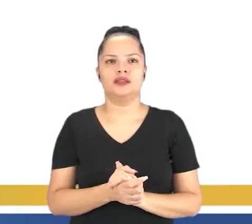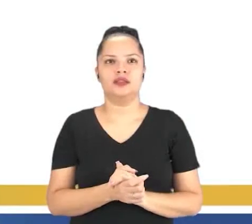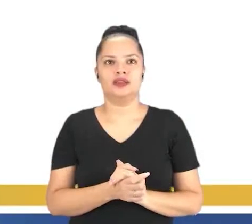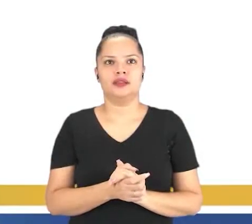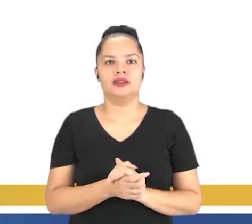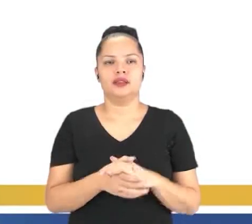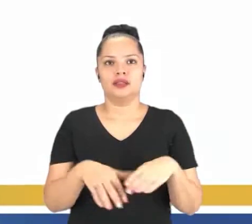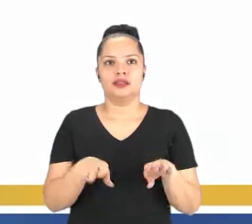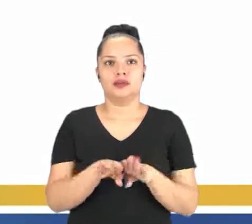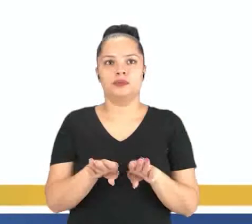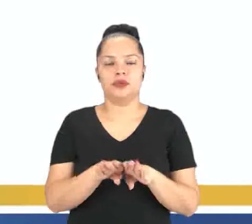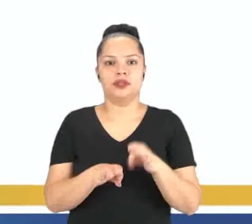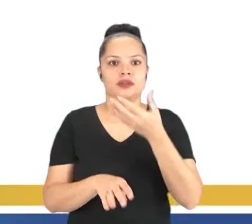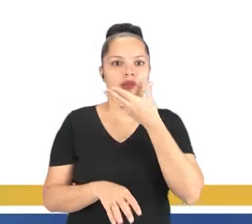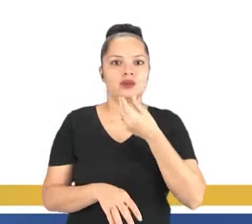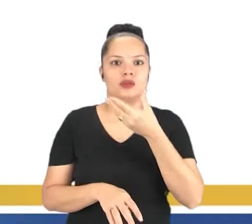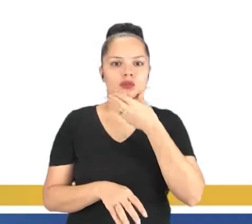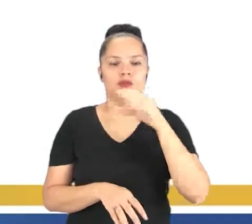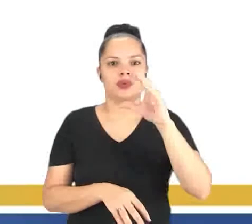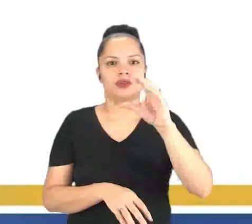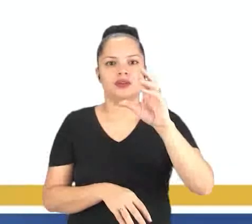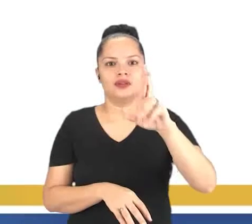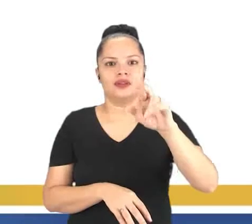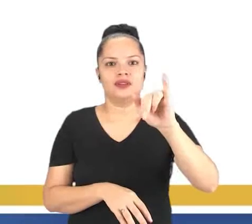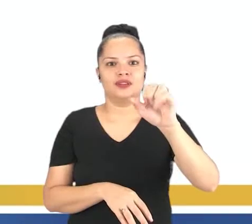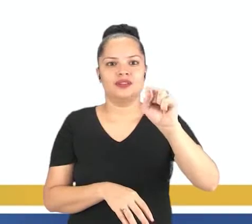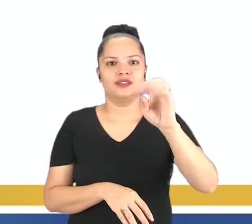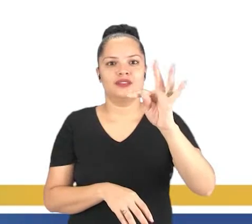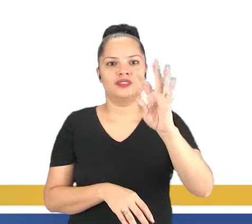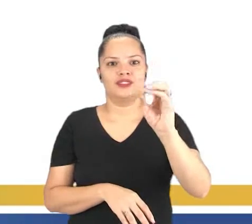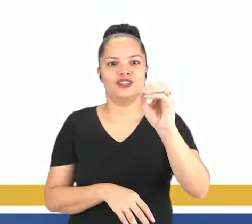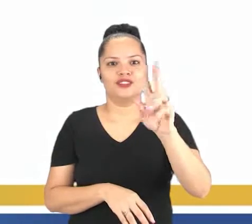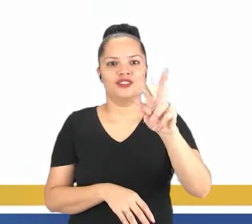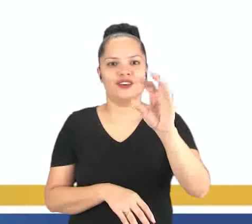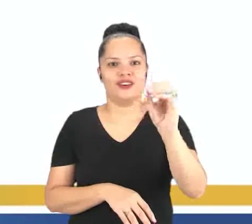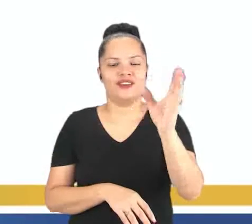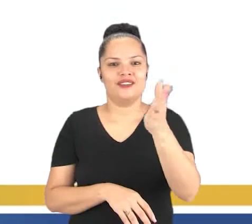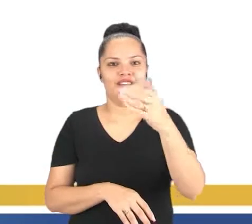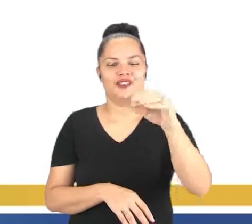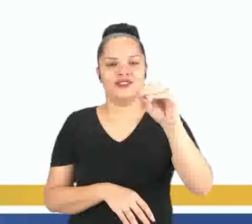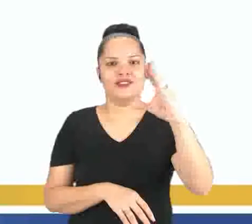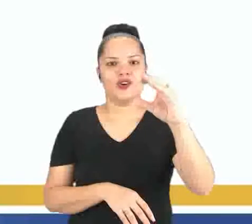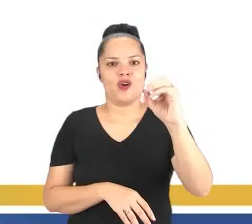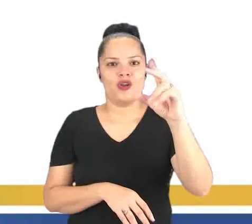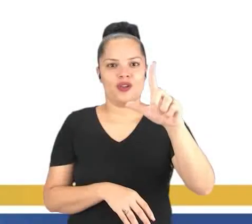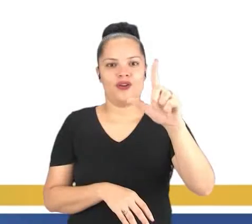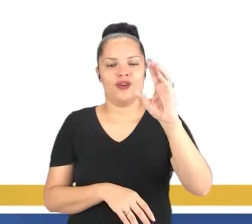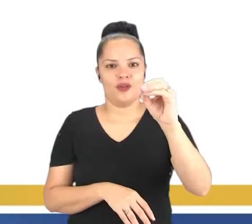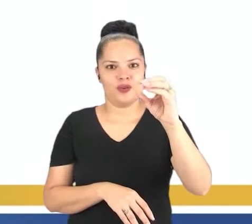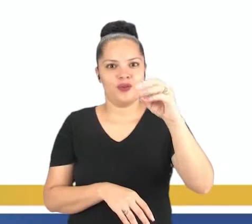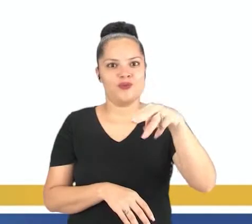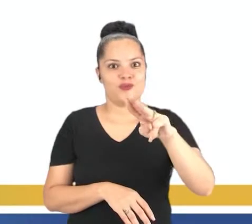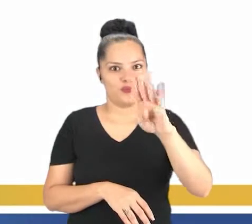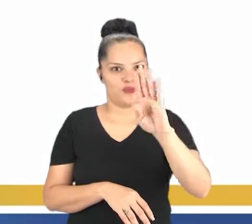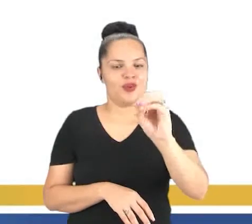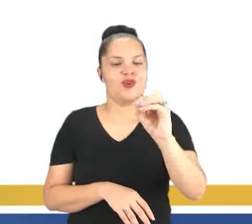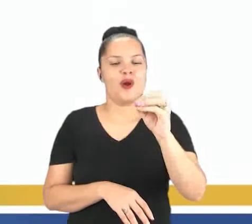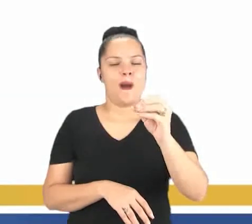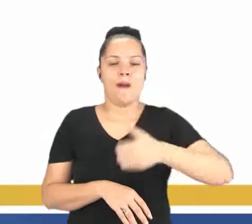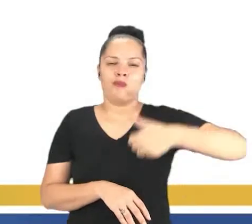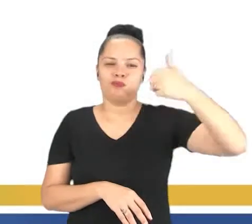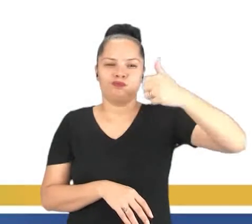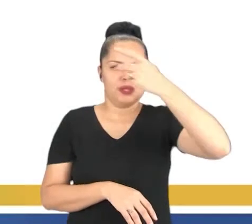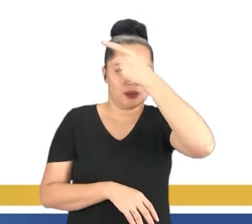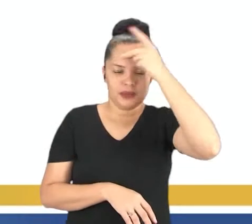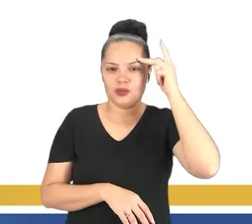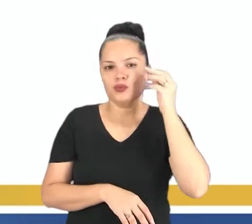e Cristóvão Colombo foi o primeiro europeu a experimentar o cacau é o fim do Império Asteca